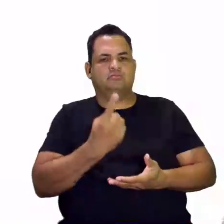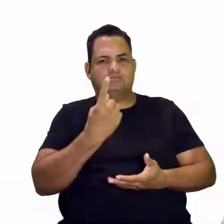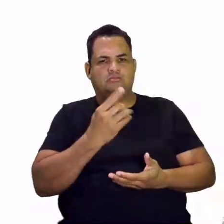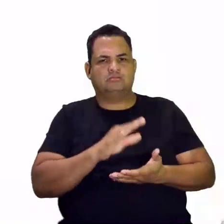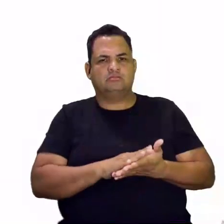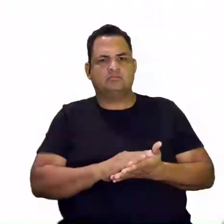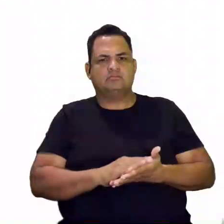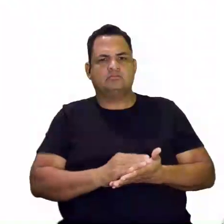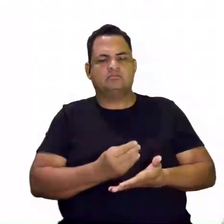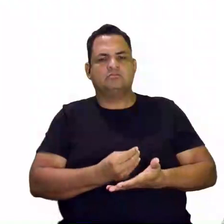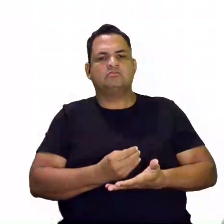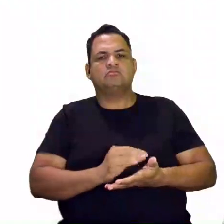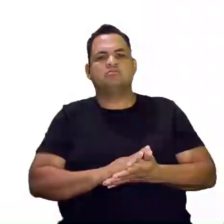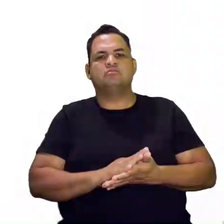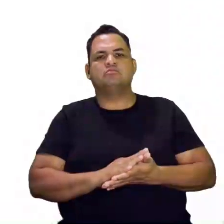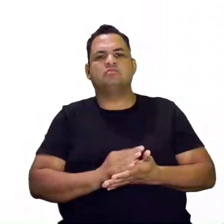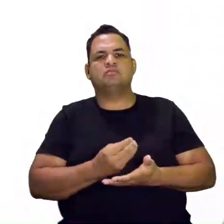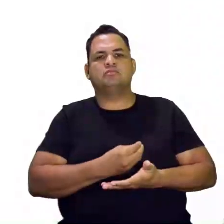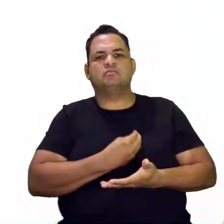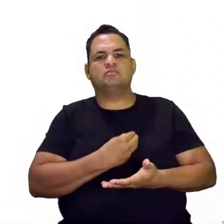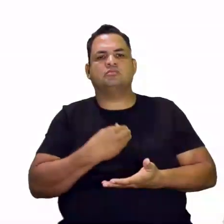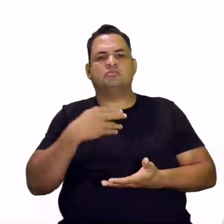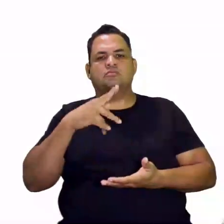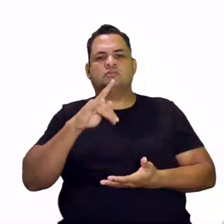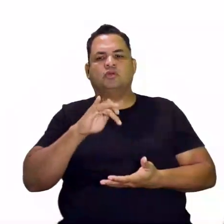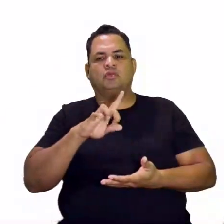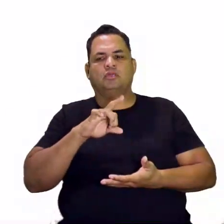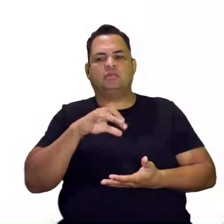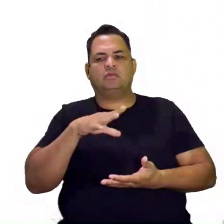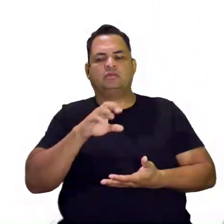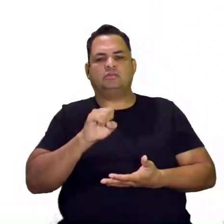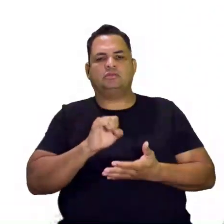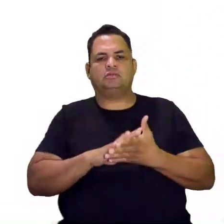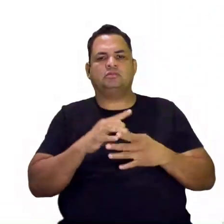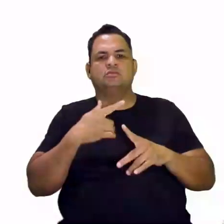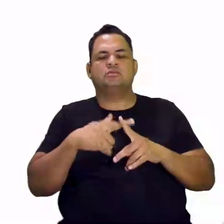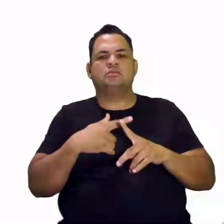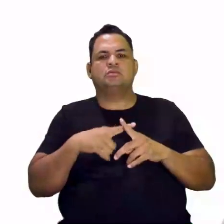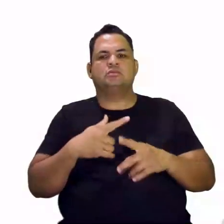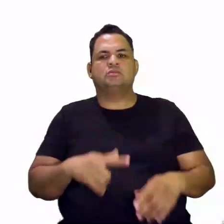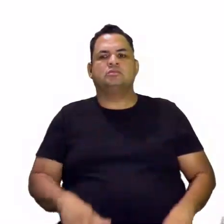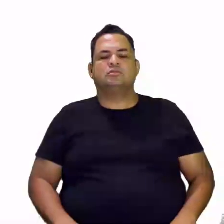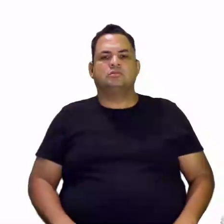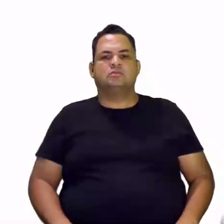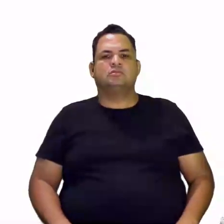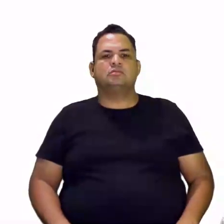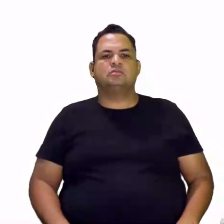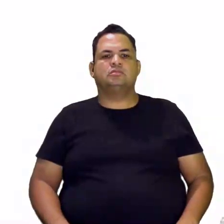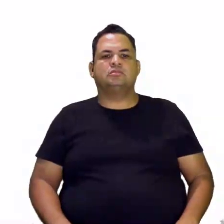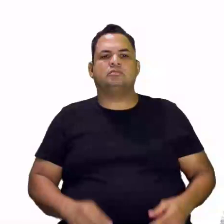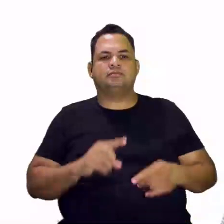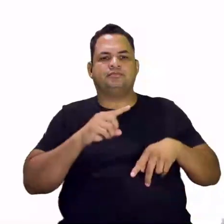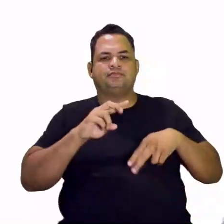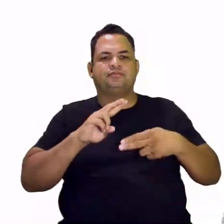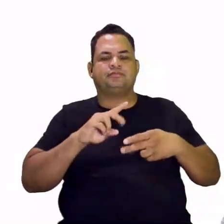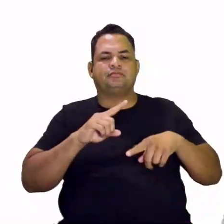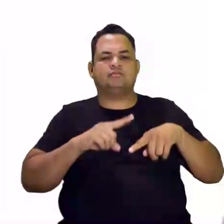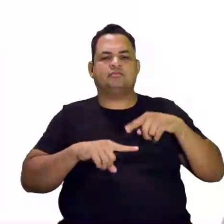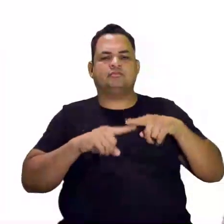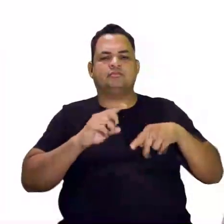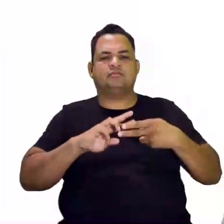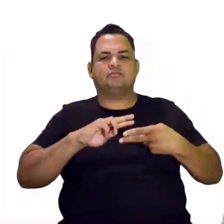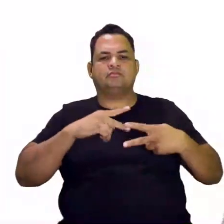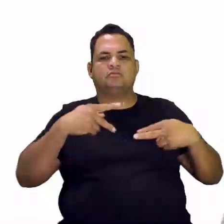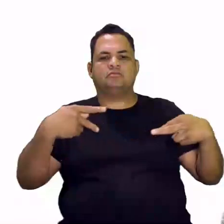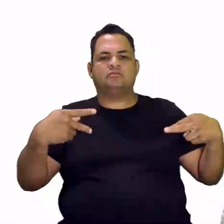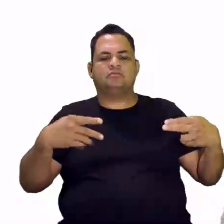organismo... O que ele é? Procarionte. Por que eu sei que ele é procarionte, professora? Porque o material genético dele não tem nada aqui,